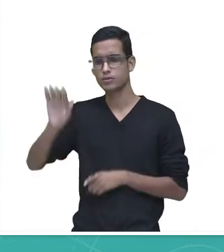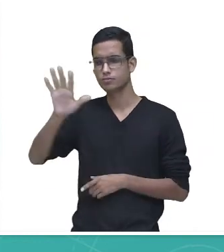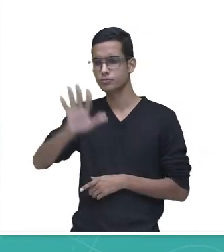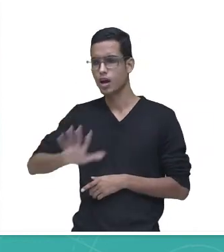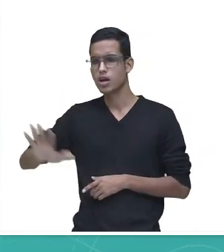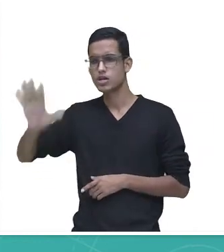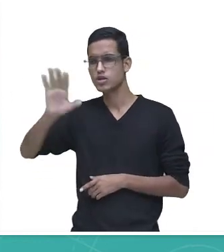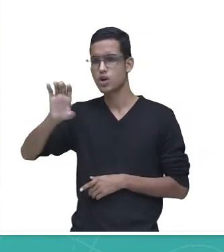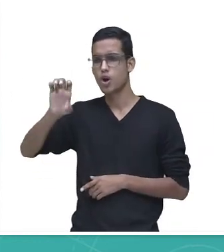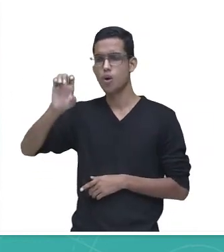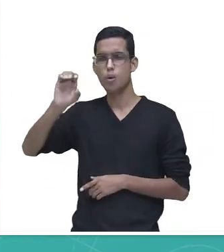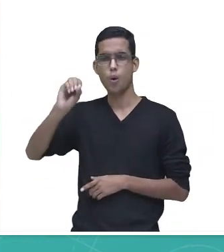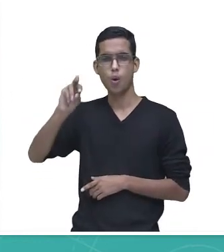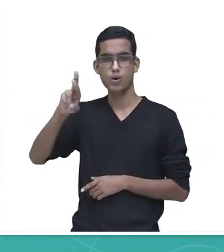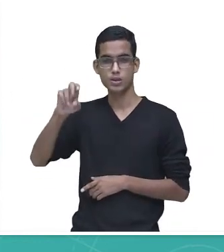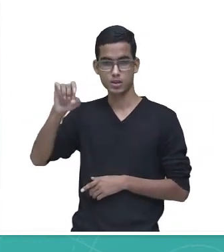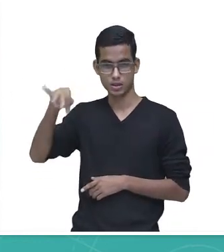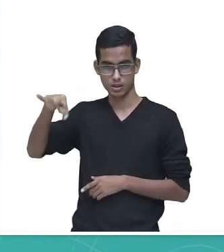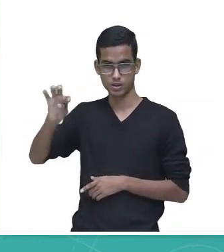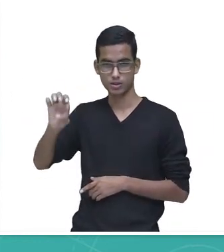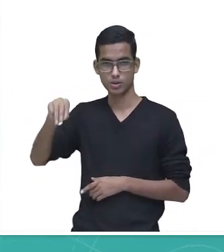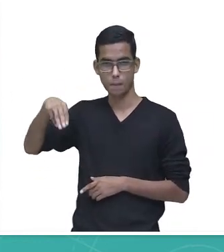aí no mapa, são os países